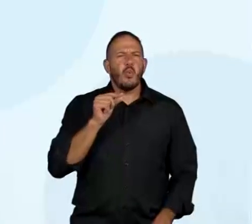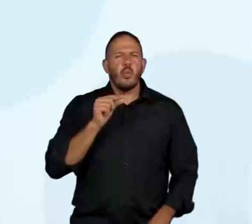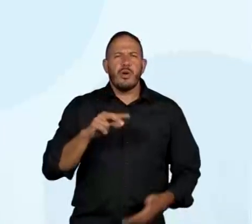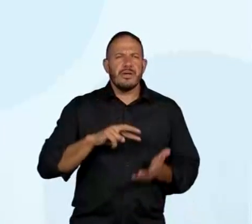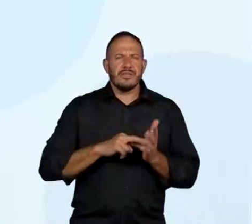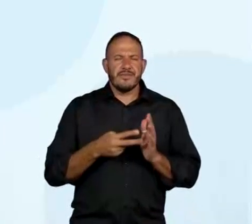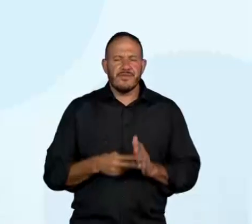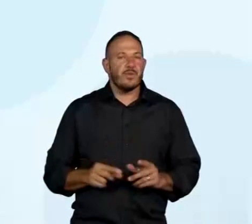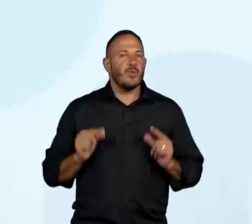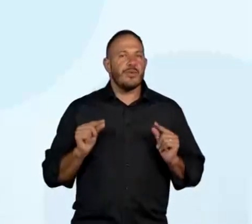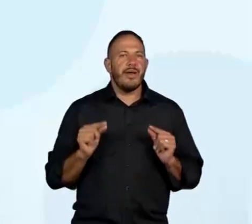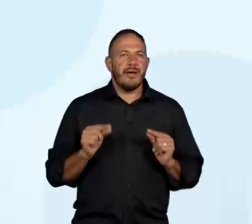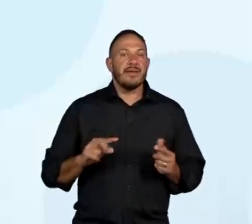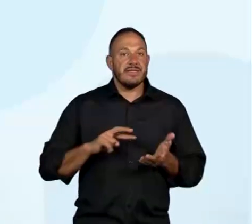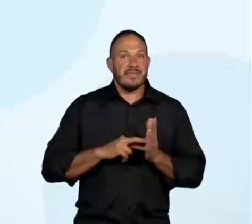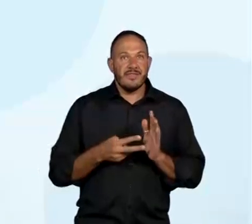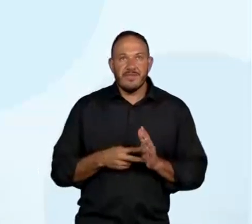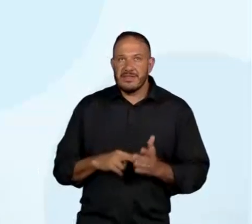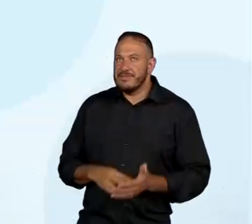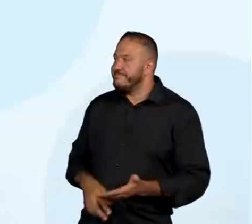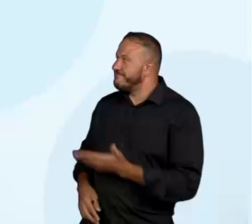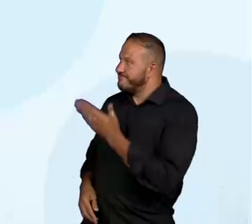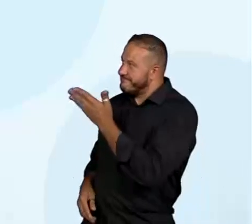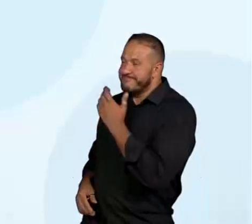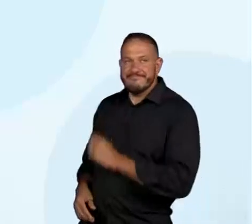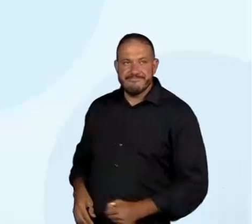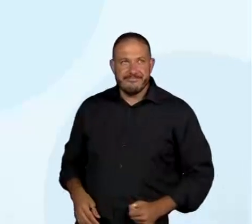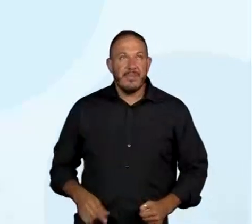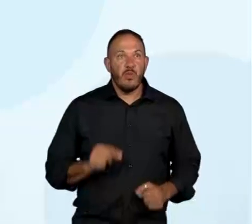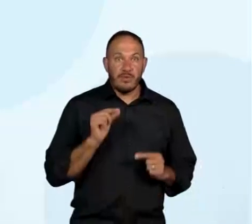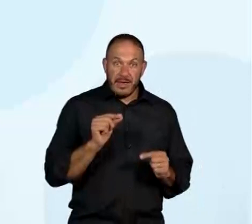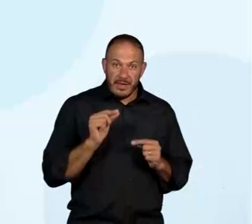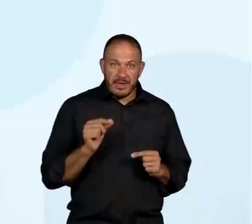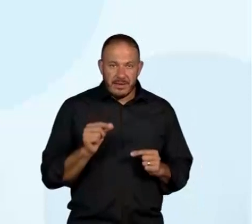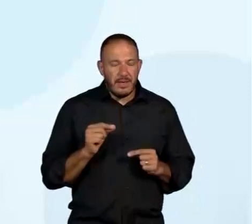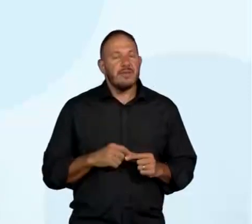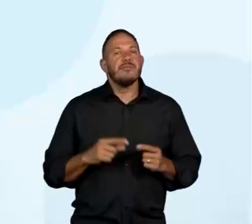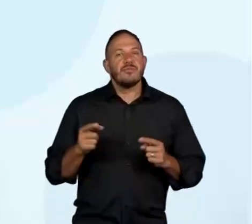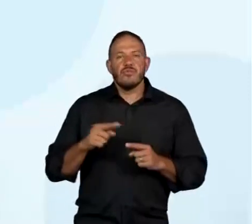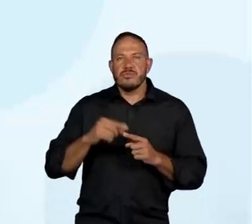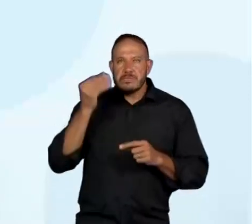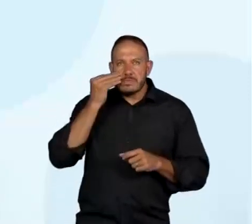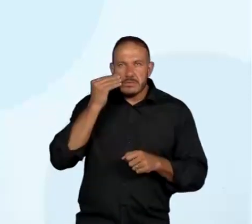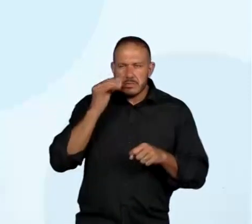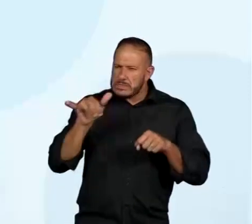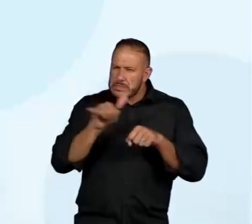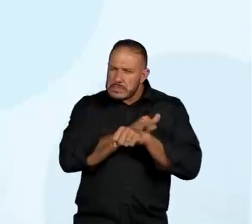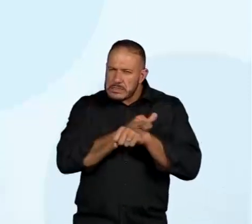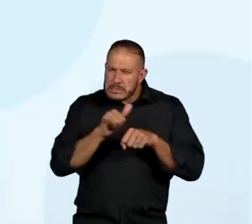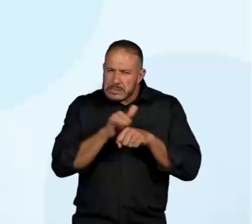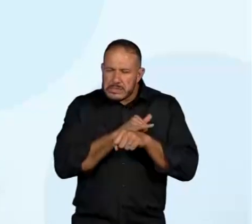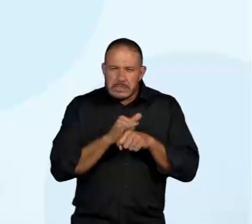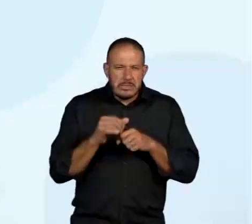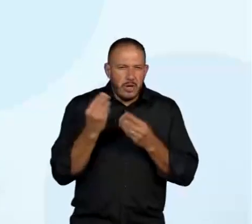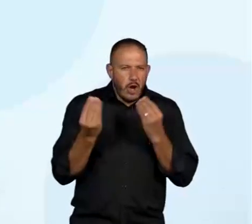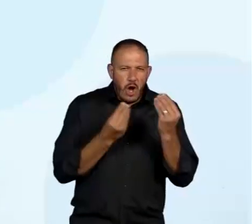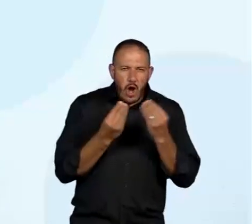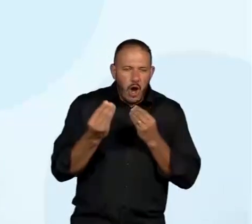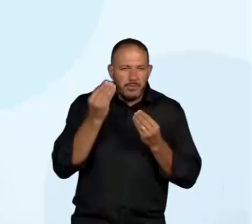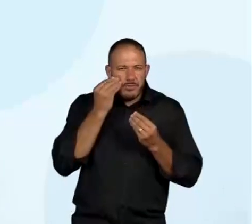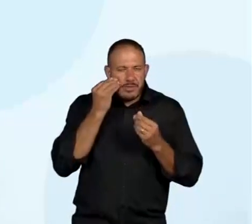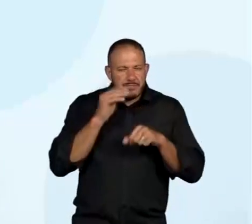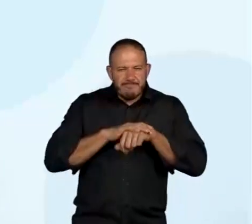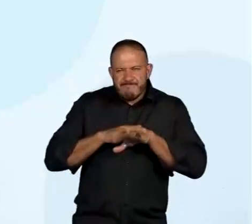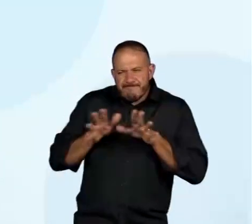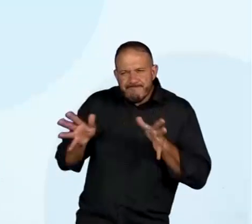O que é compostagem? Compostagem é o conjunto de técnicas aplicadas para